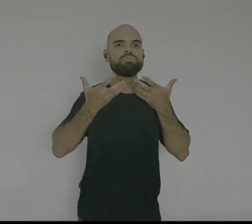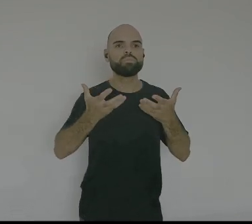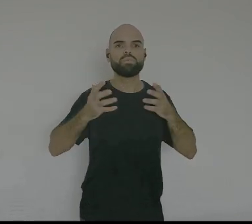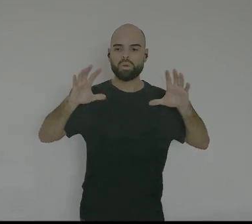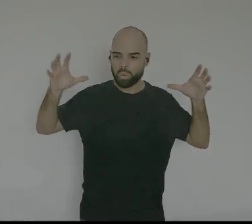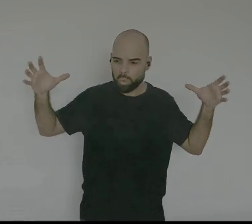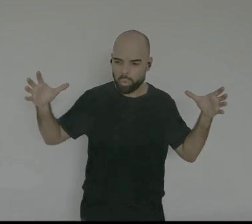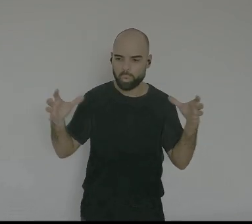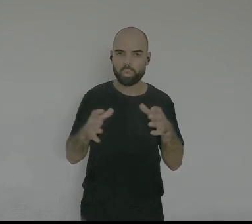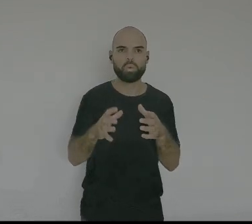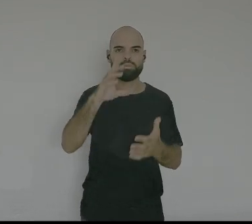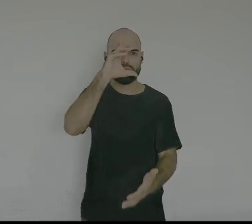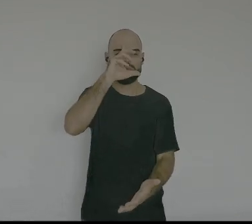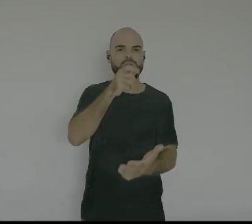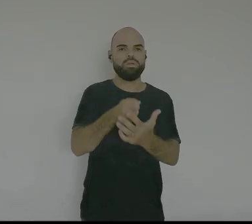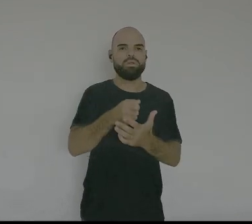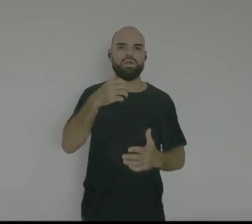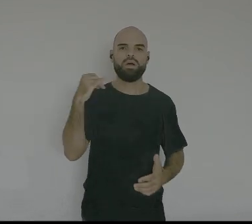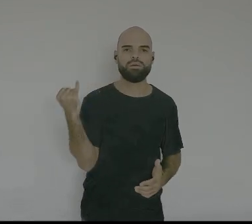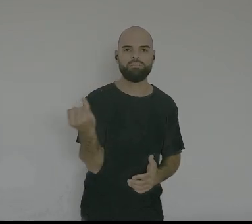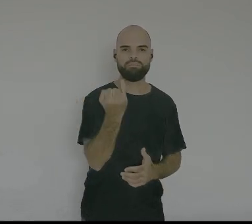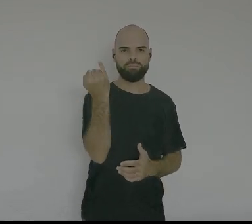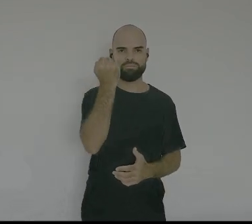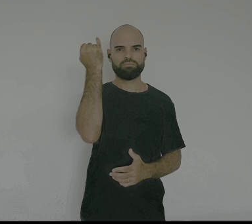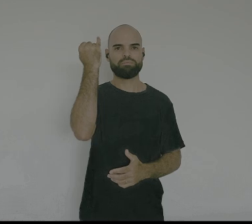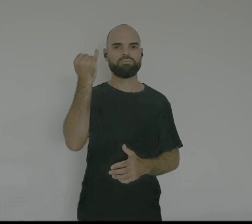muito, muito importante,